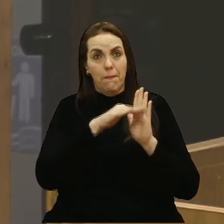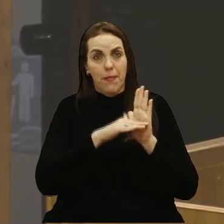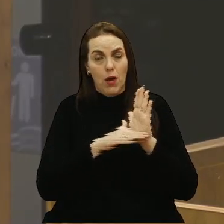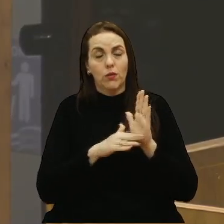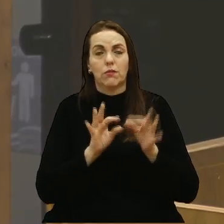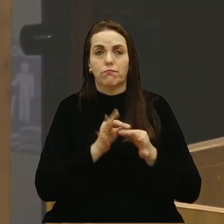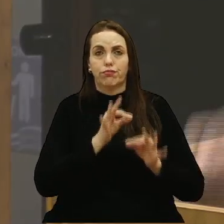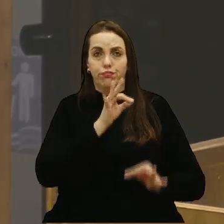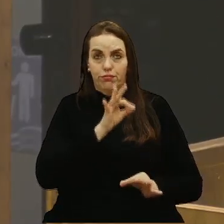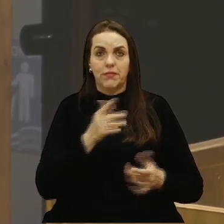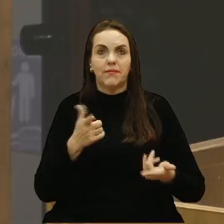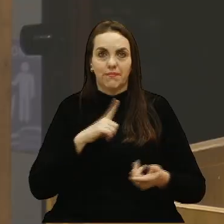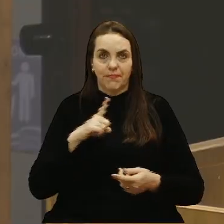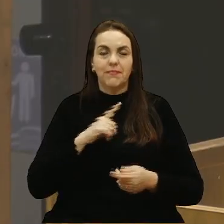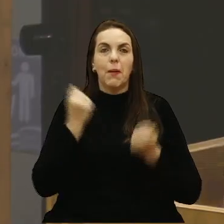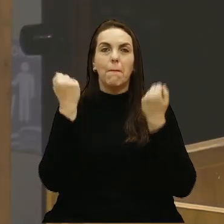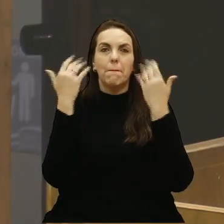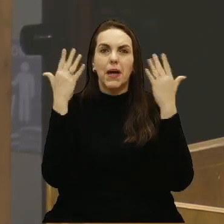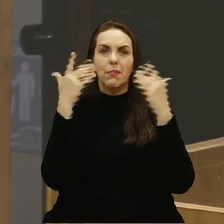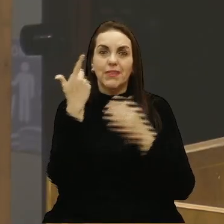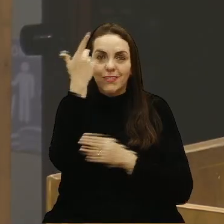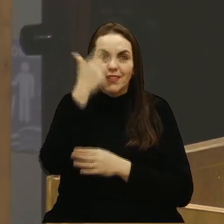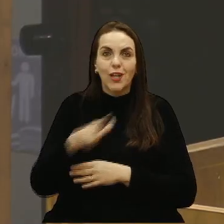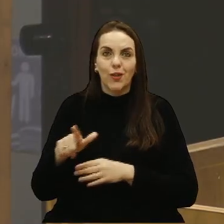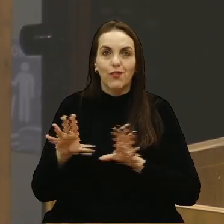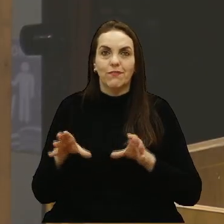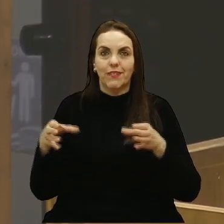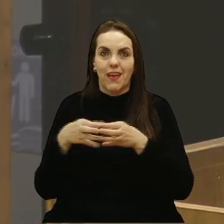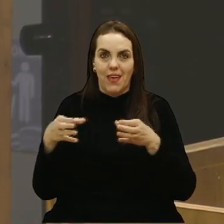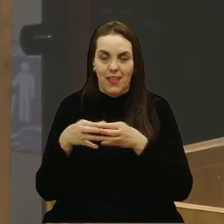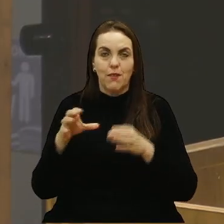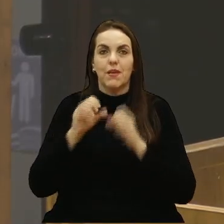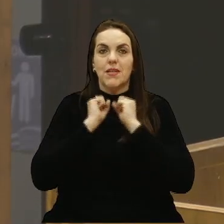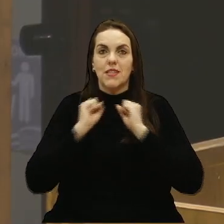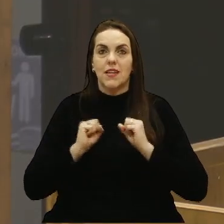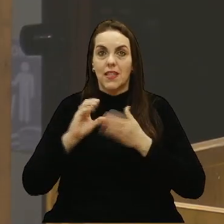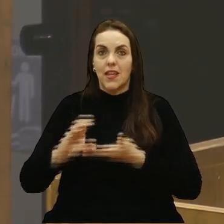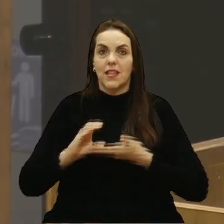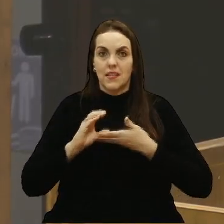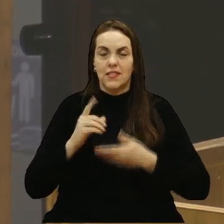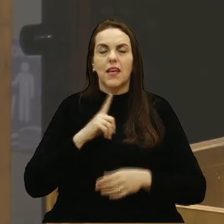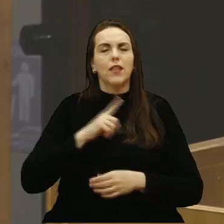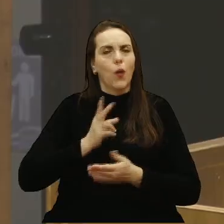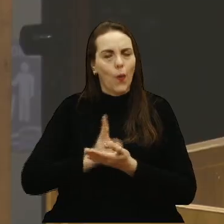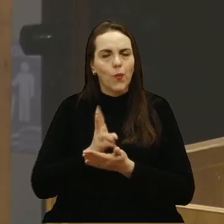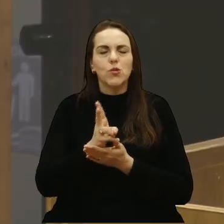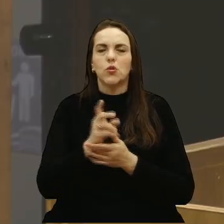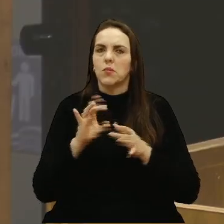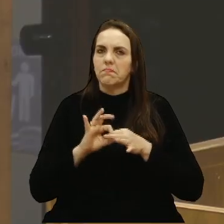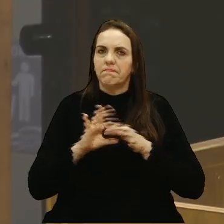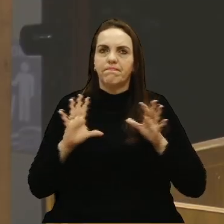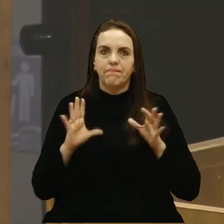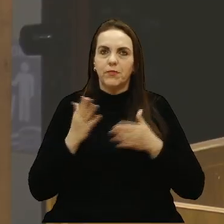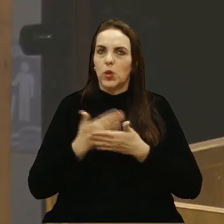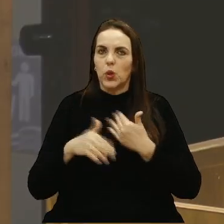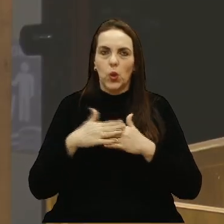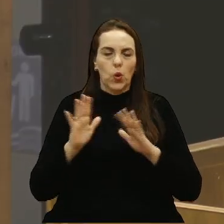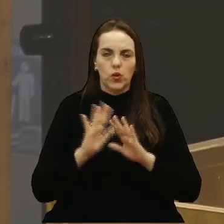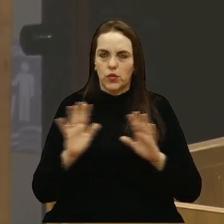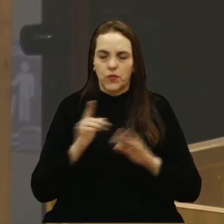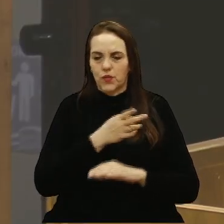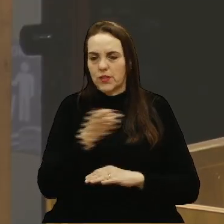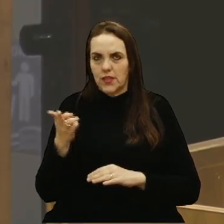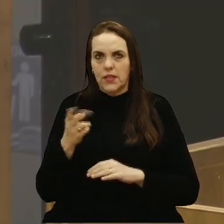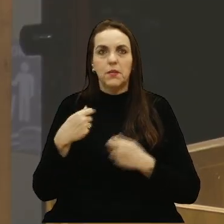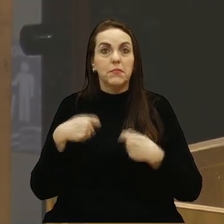é grande. Parabéns de novo à equipe da Secretaria da Receita. A Secretaria da Receita continua à disposição de todos vocês. Em